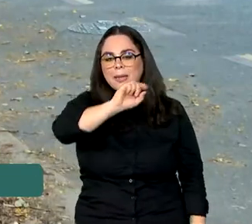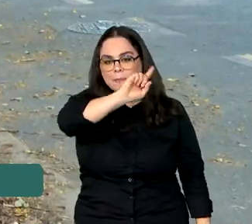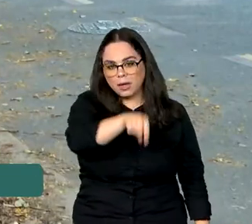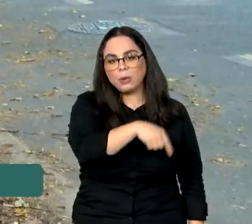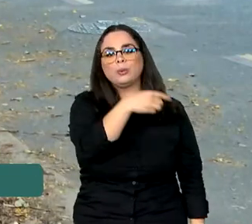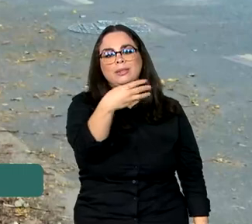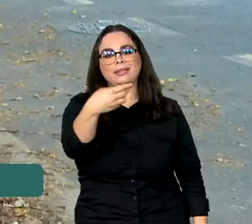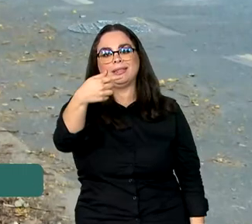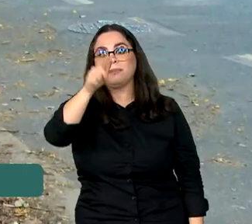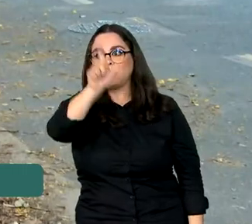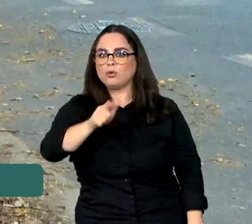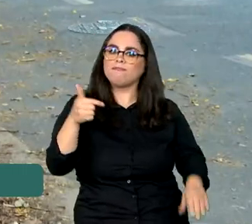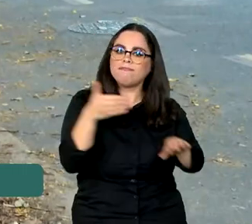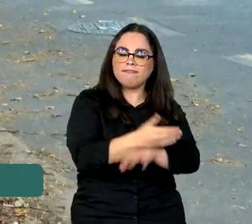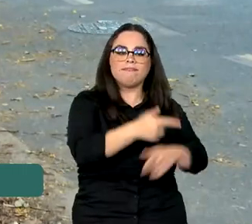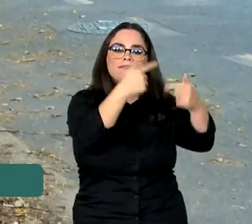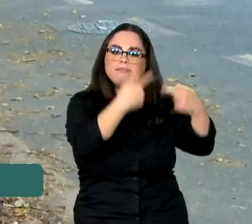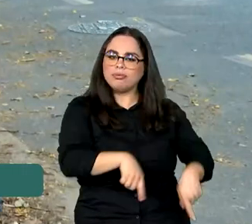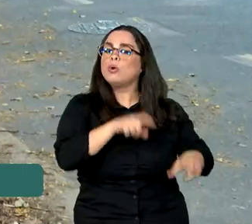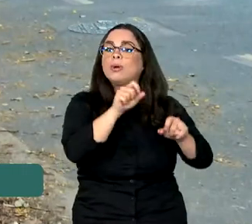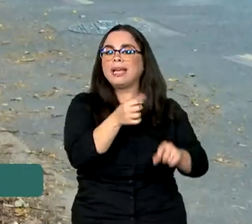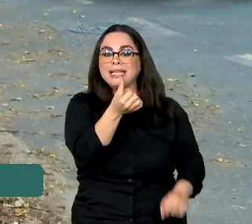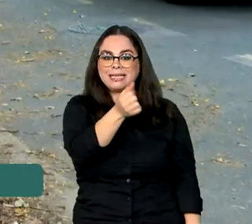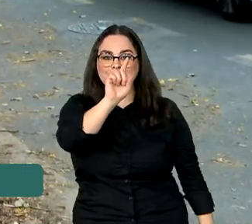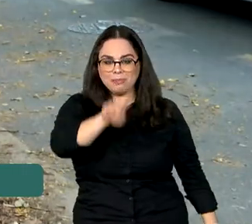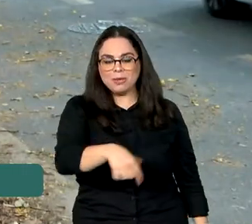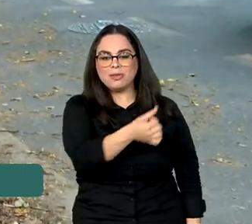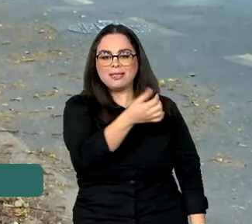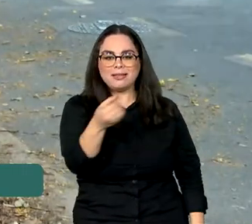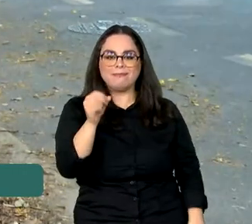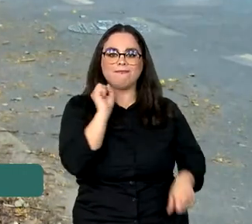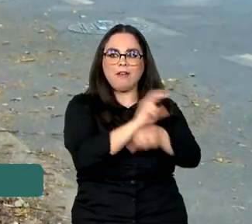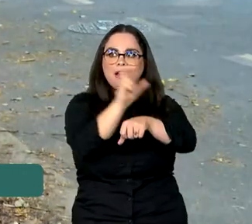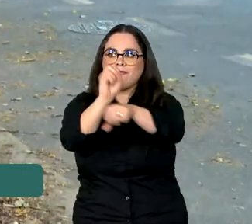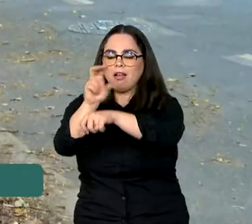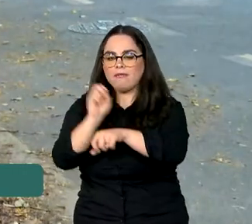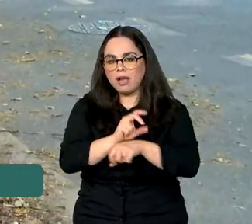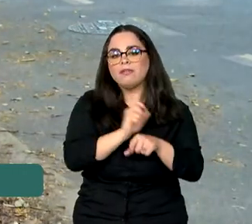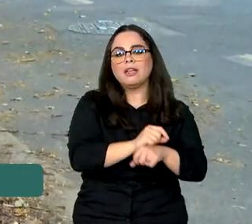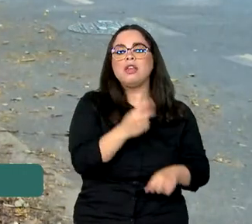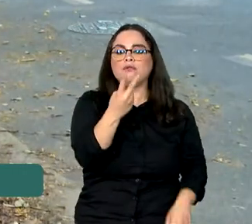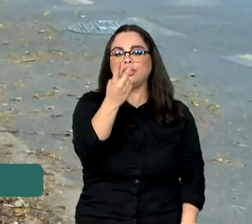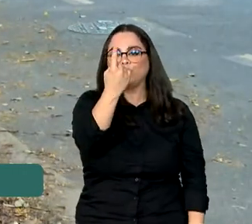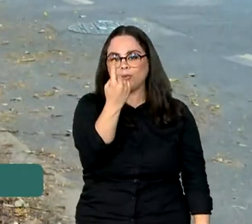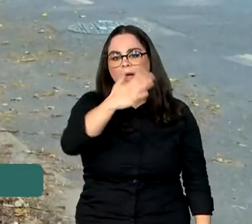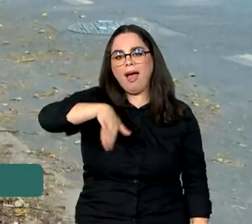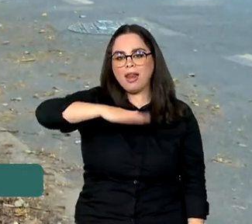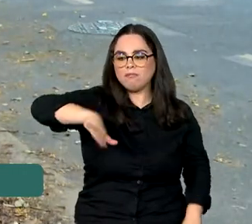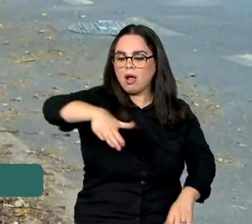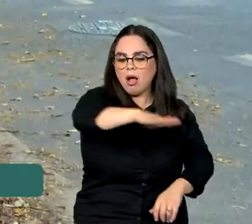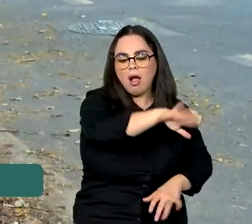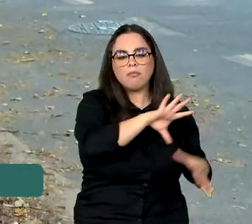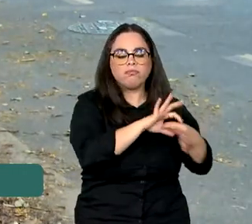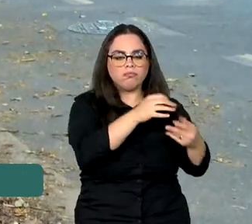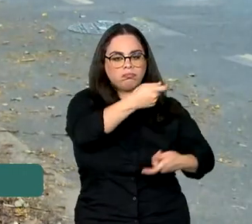970.037 pessoas para disputar 6.640 vagas em 21 órgãos da Administração Pública Federal.